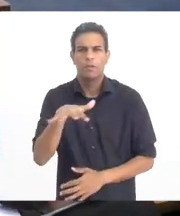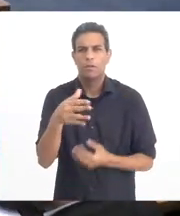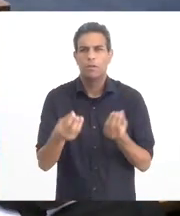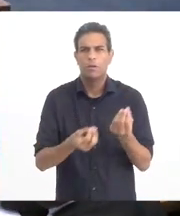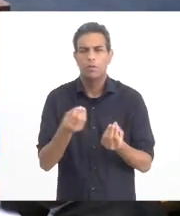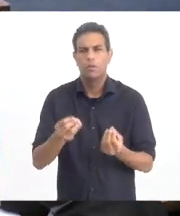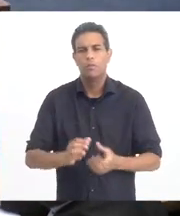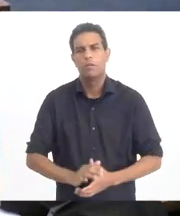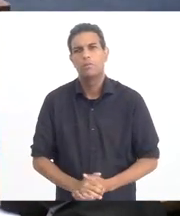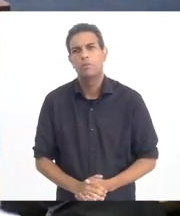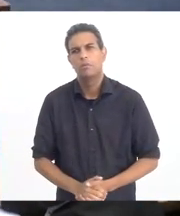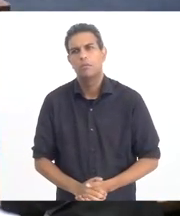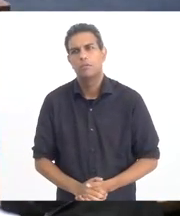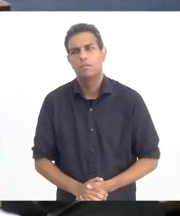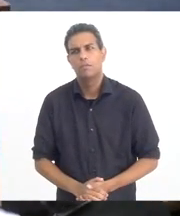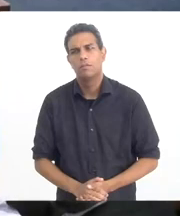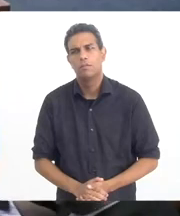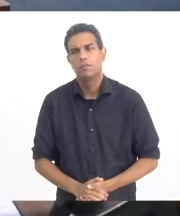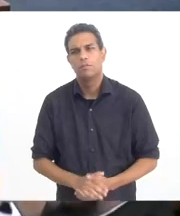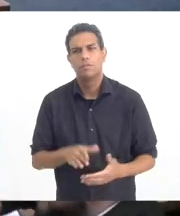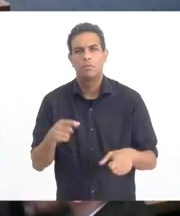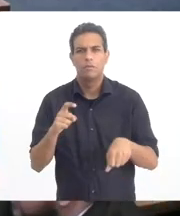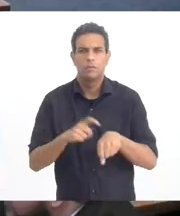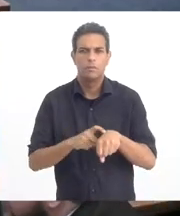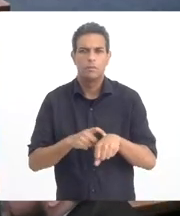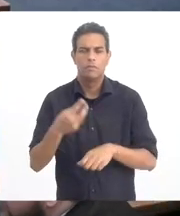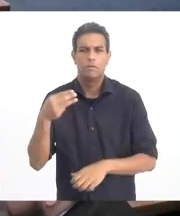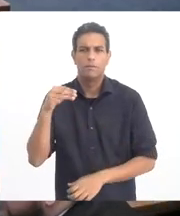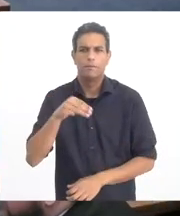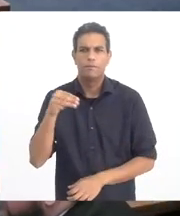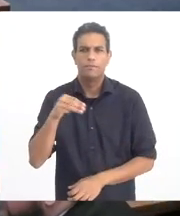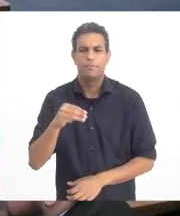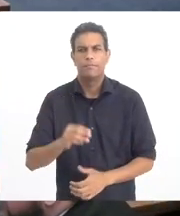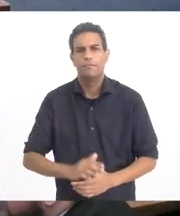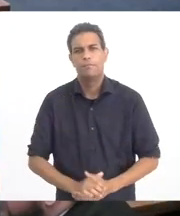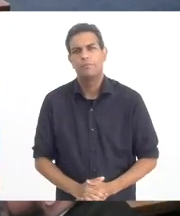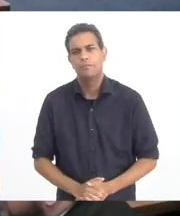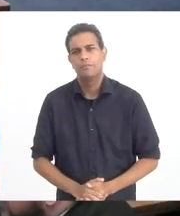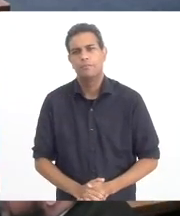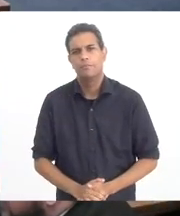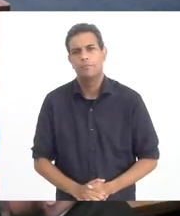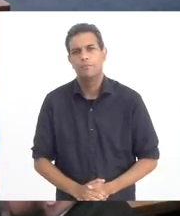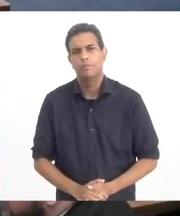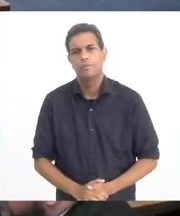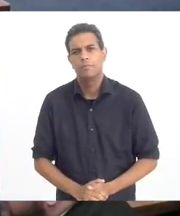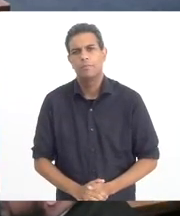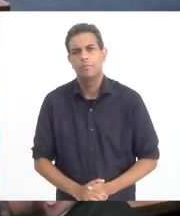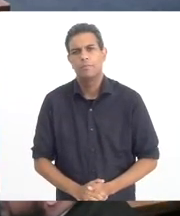O senhor tem 3 minutos, por gentileza, senhor Rodrigues.